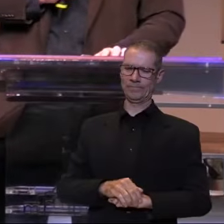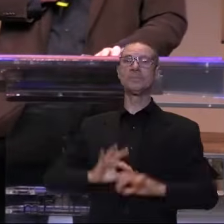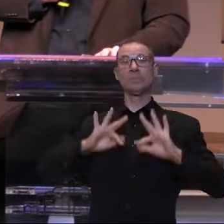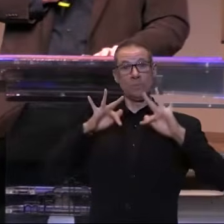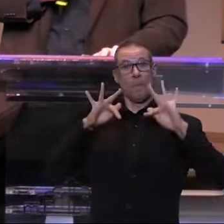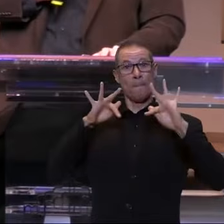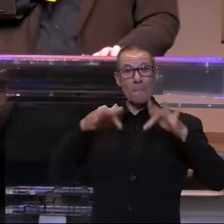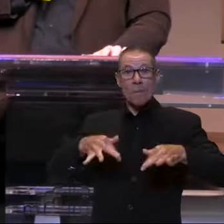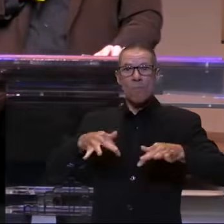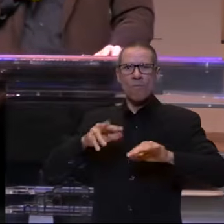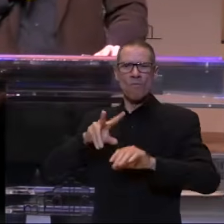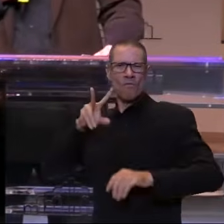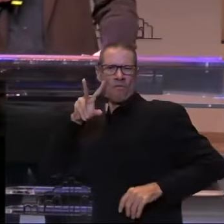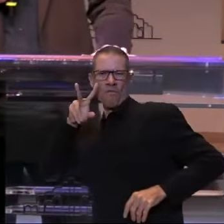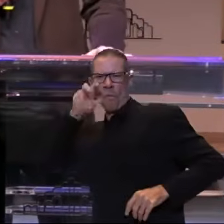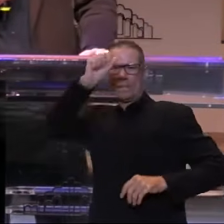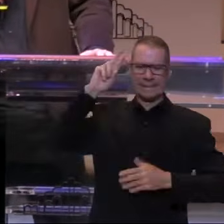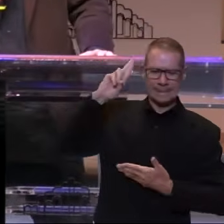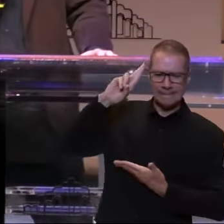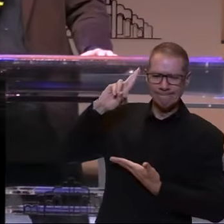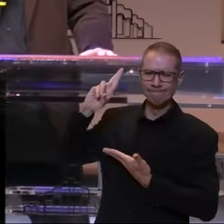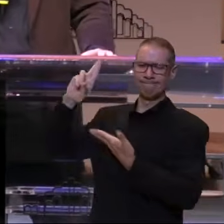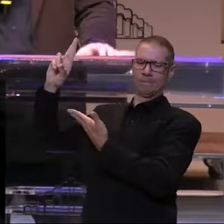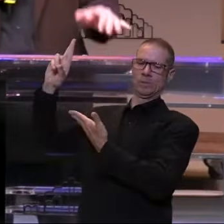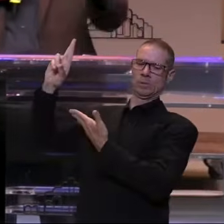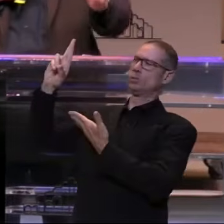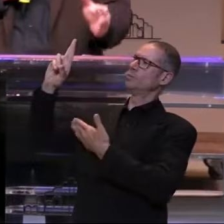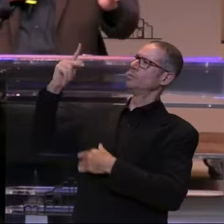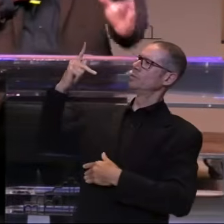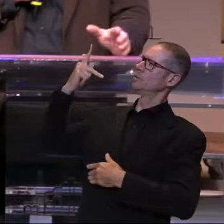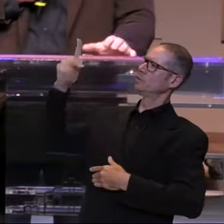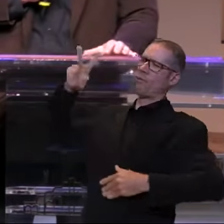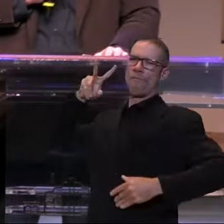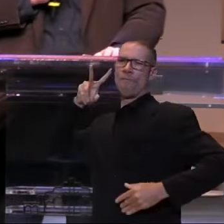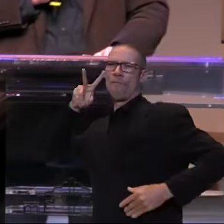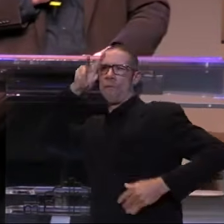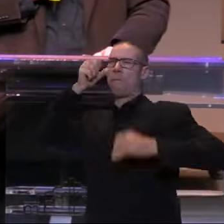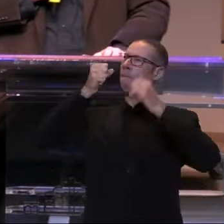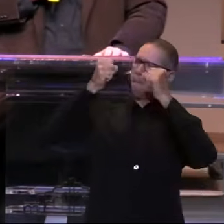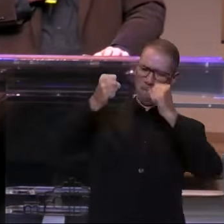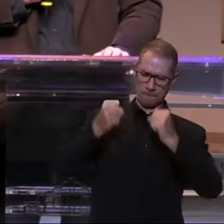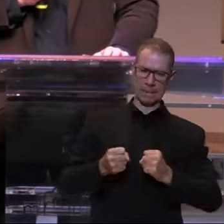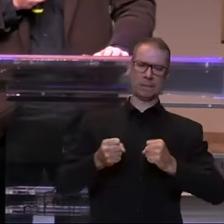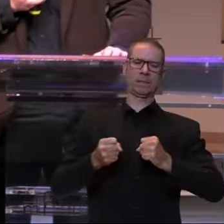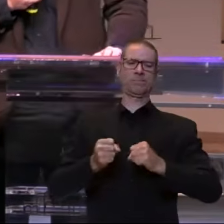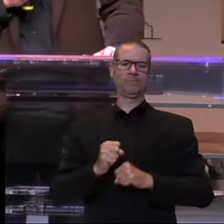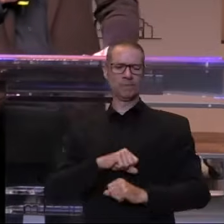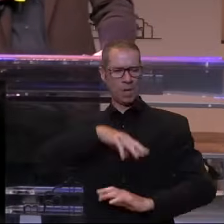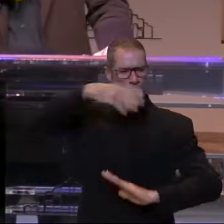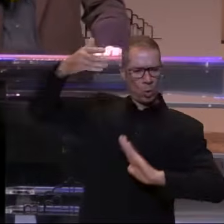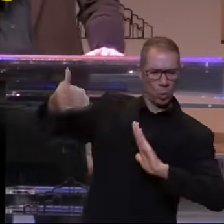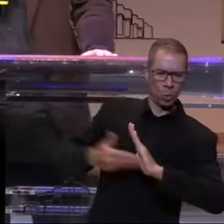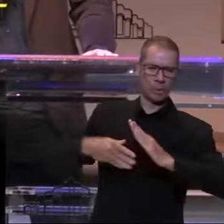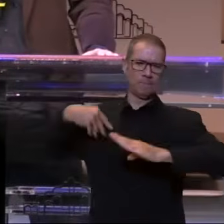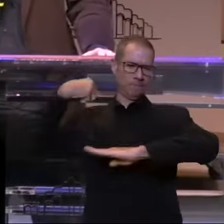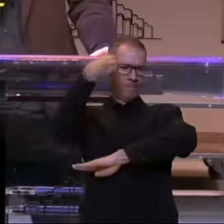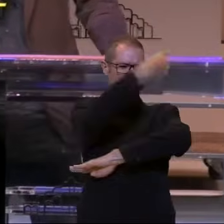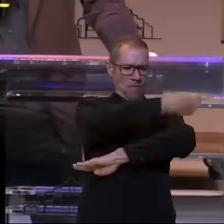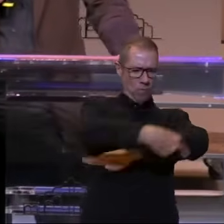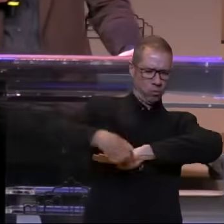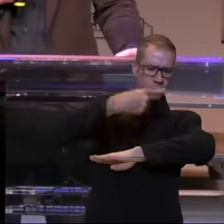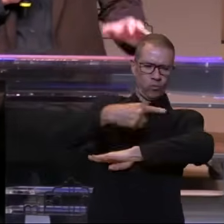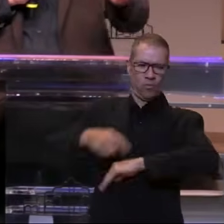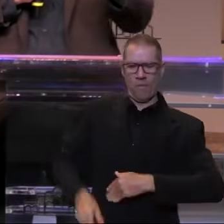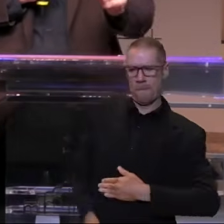finalmente, fortaleçam-se no Senhor e no seu forte poder, vistam toda a armadura de Deus para